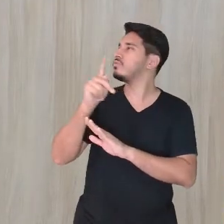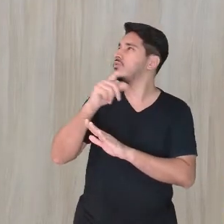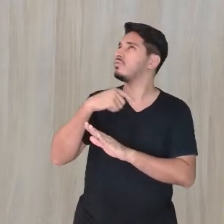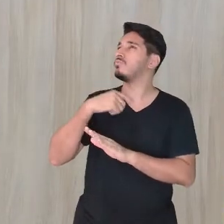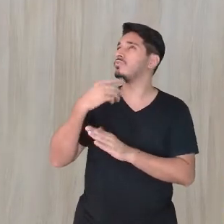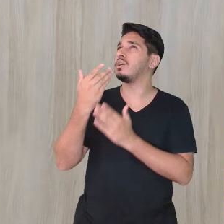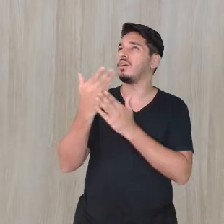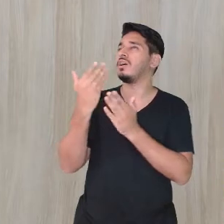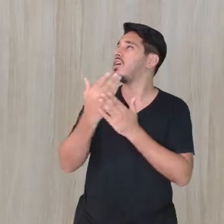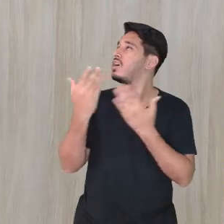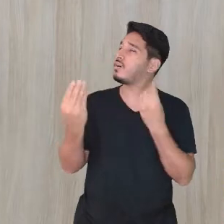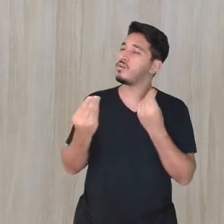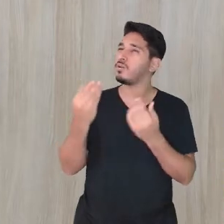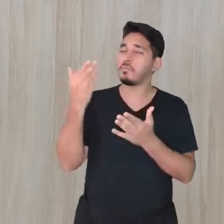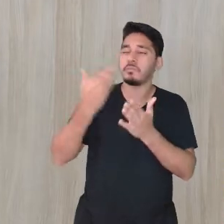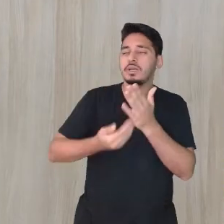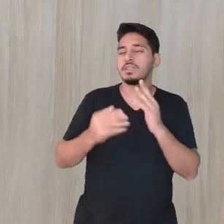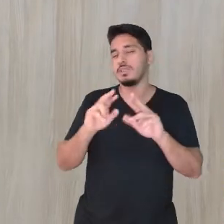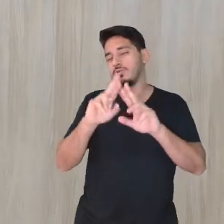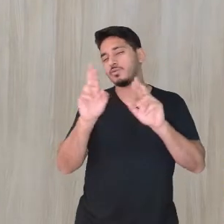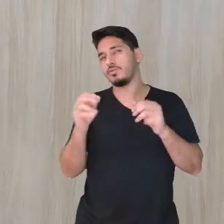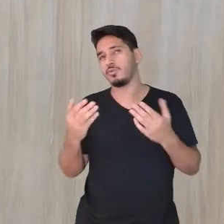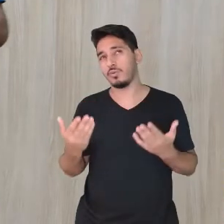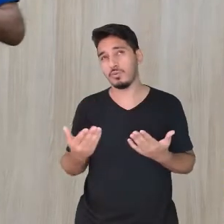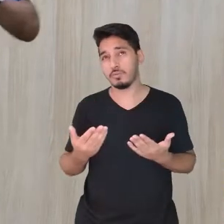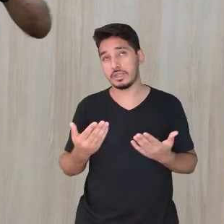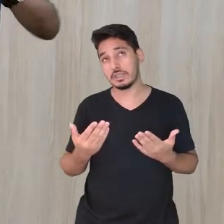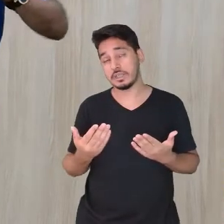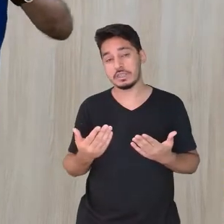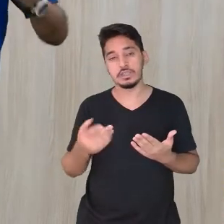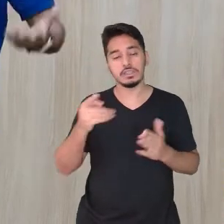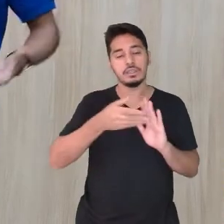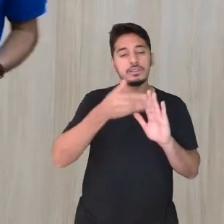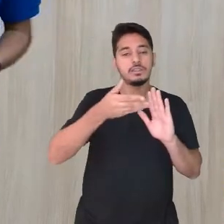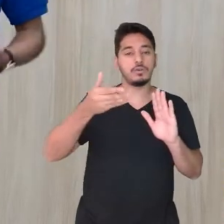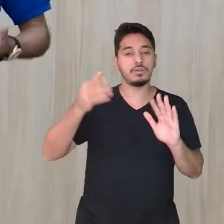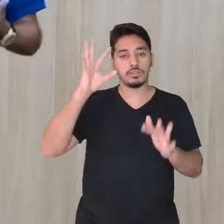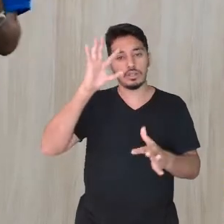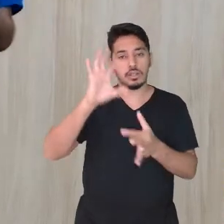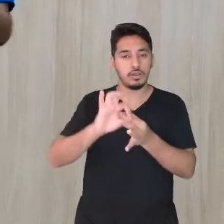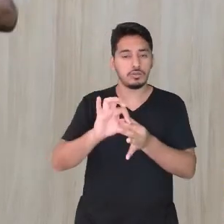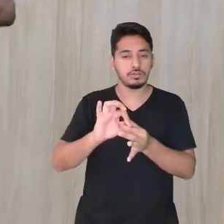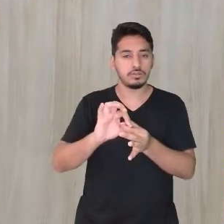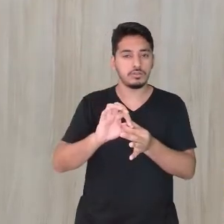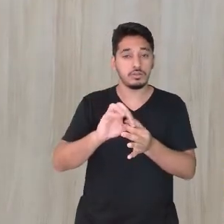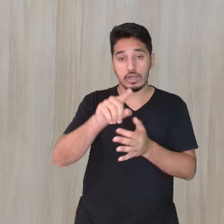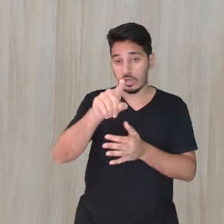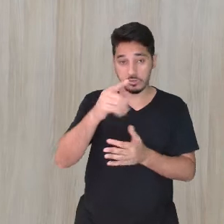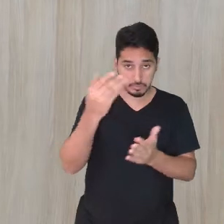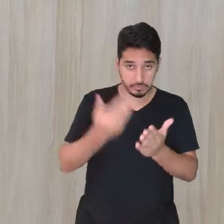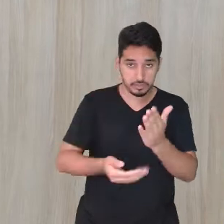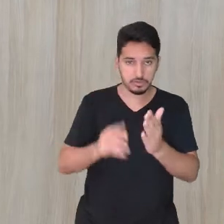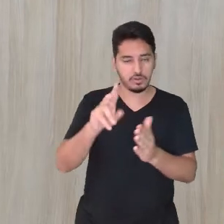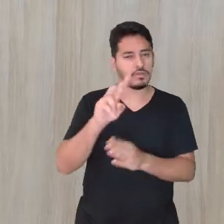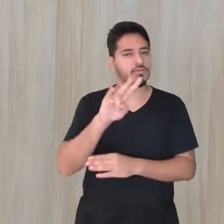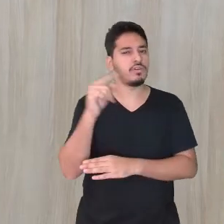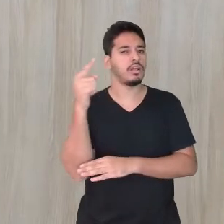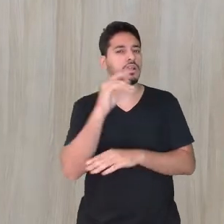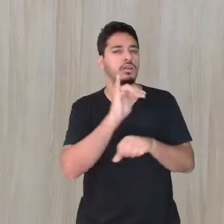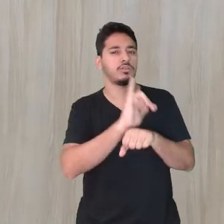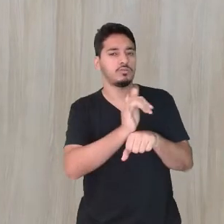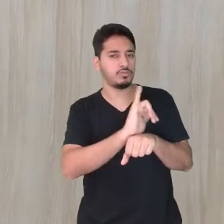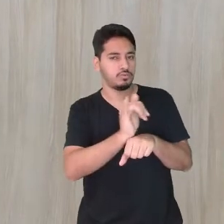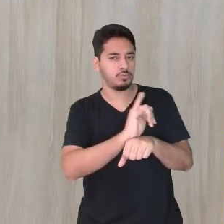aquela aula lá a respeito de sequência lógica. Aí, se você não pegou, você vai lá na playlist